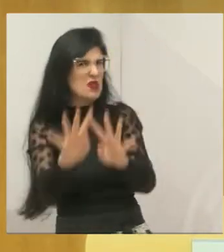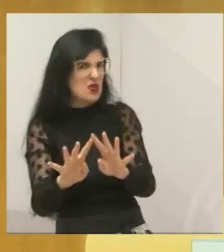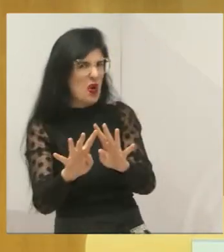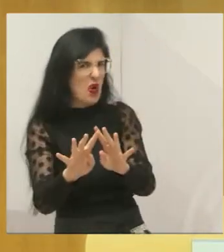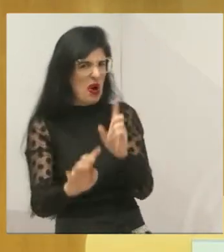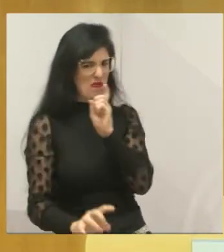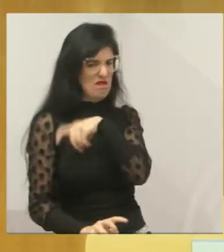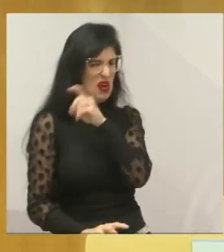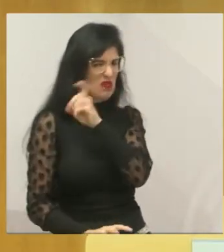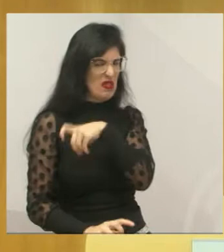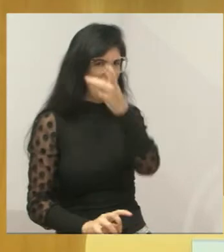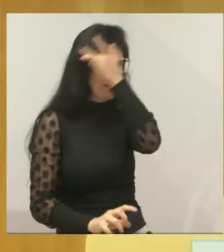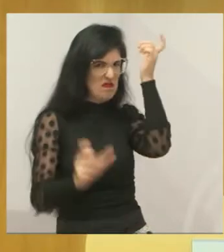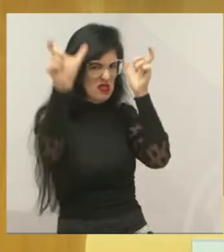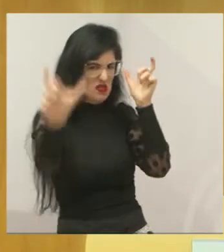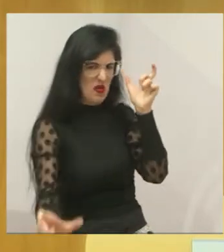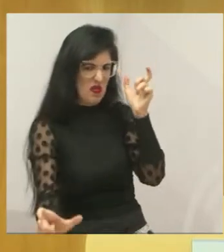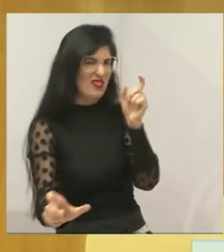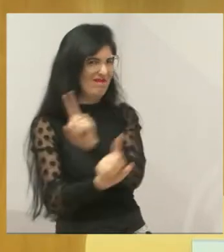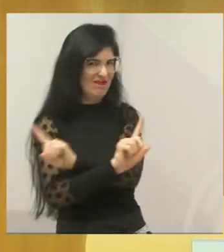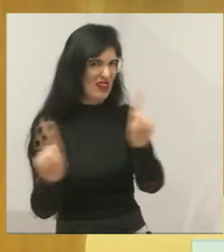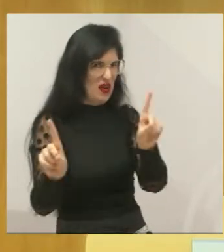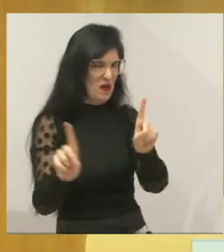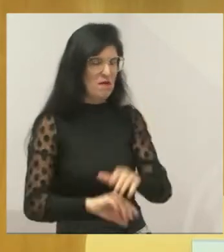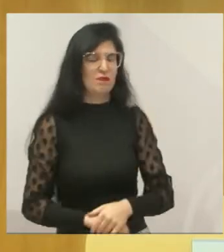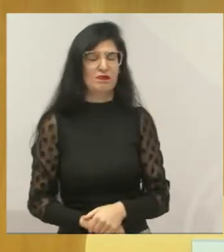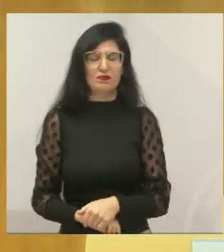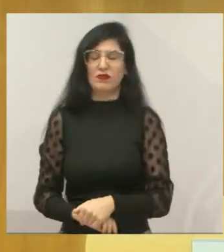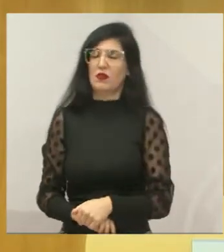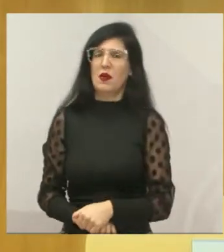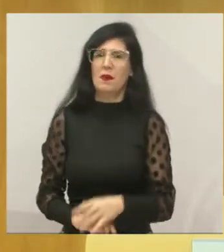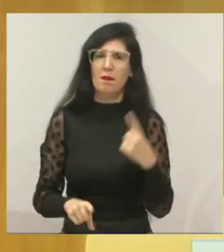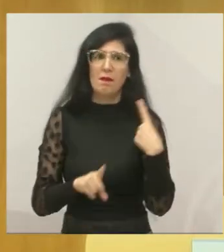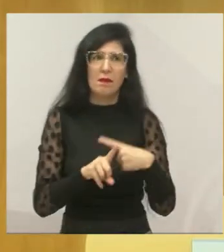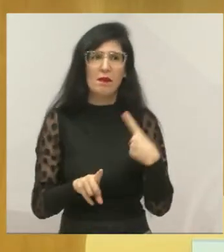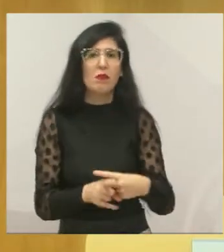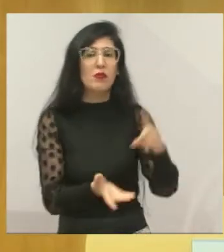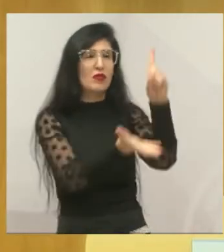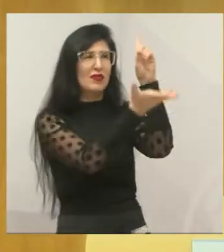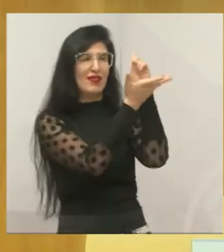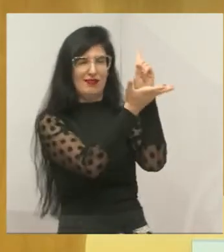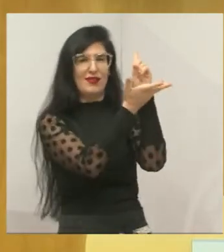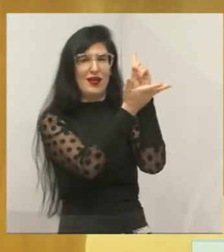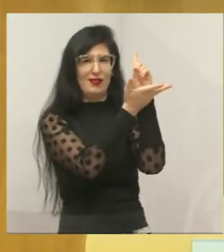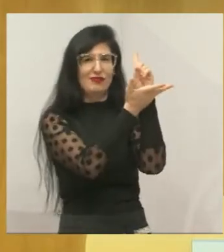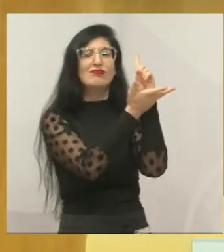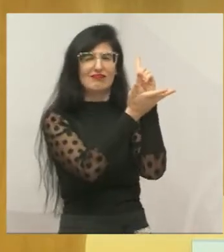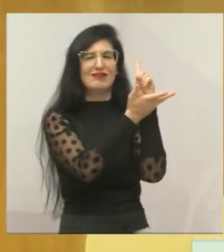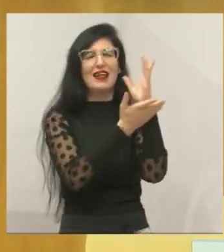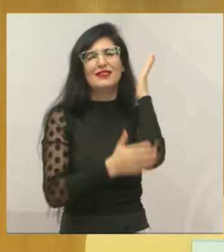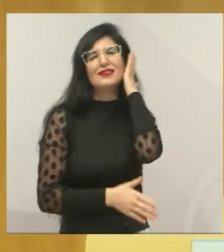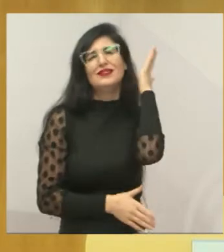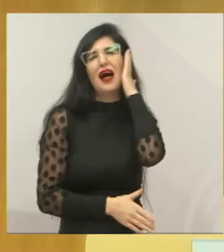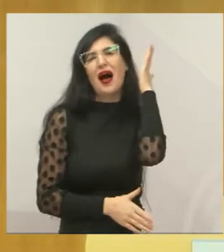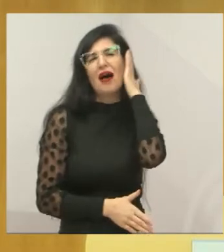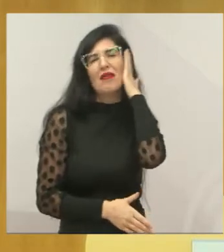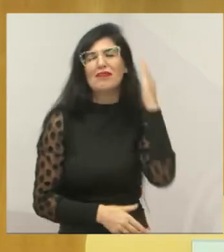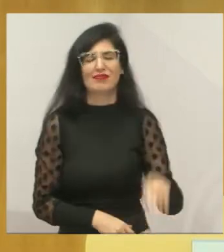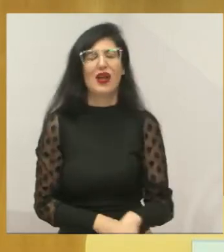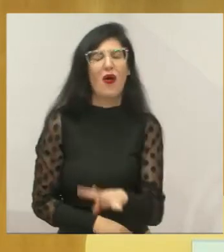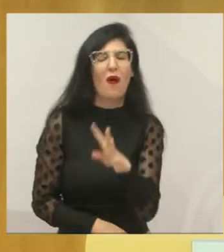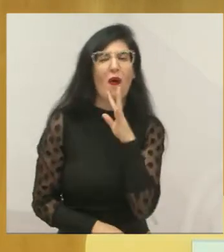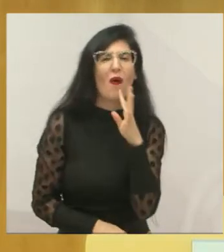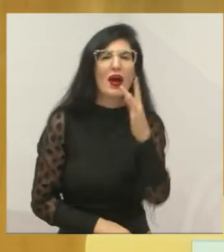na congregação dos justos, porque o Senhor conhece o caminho dos justos, mas